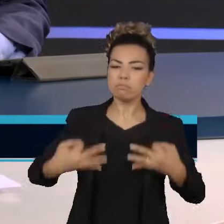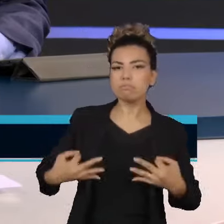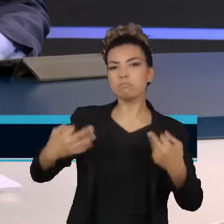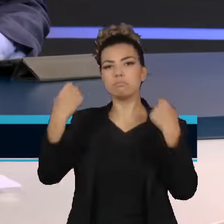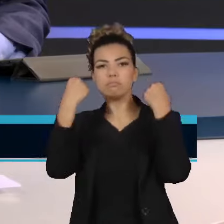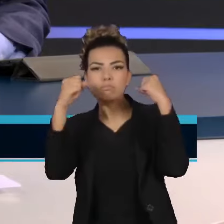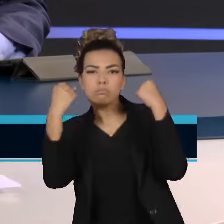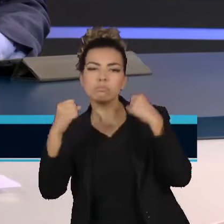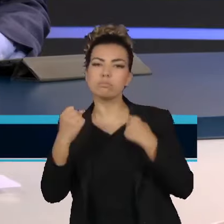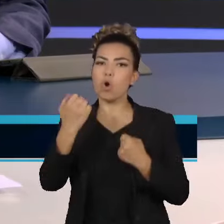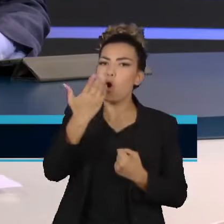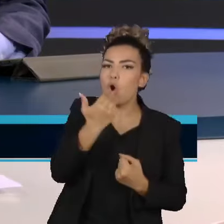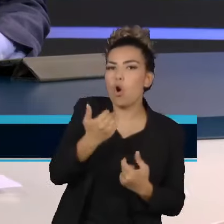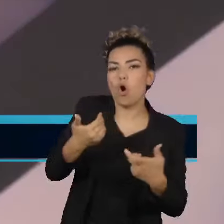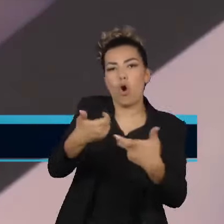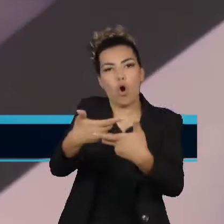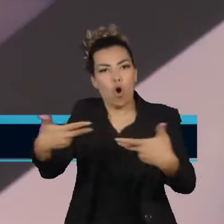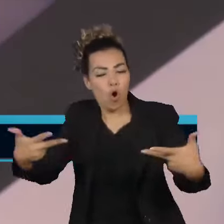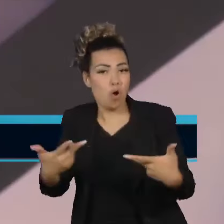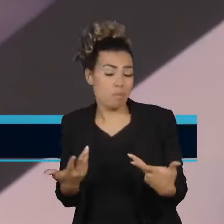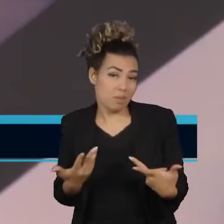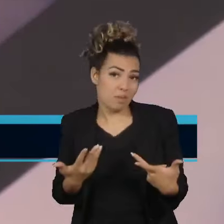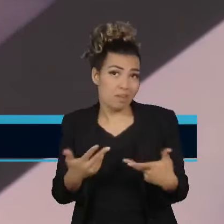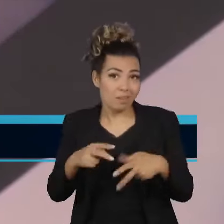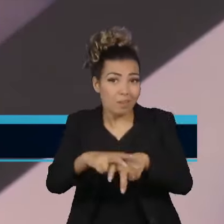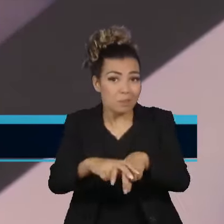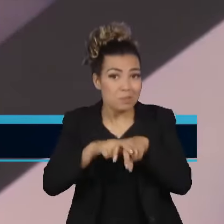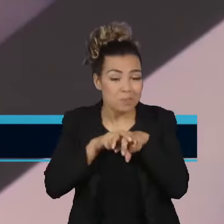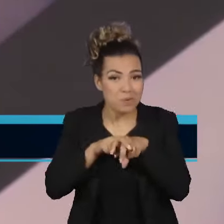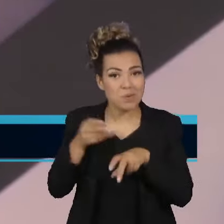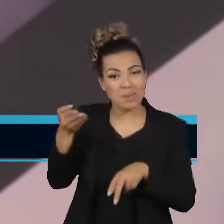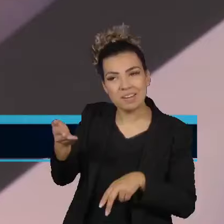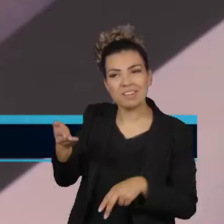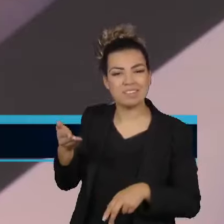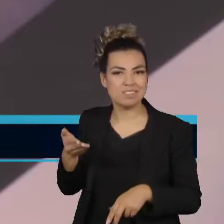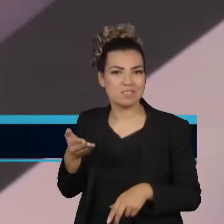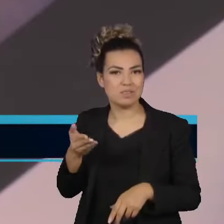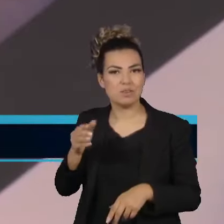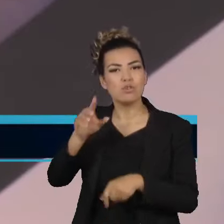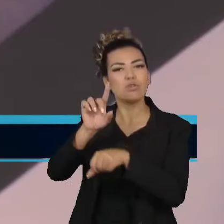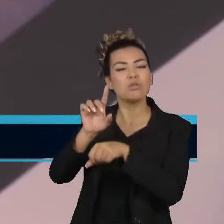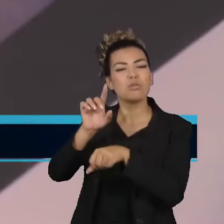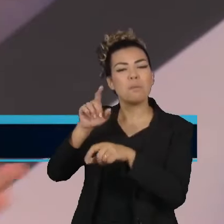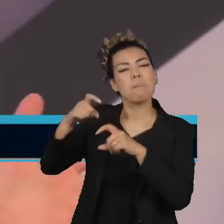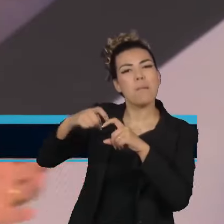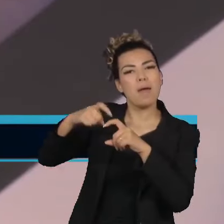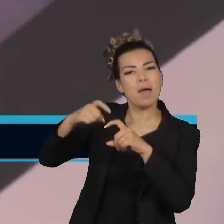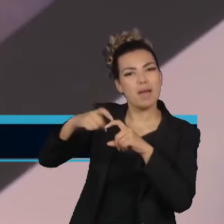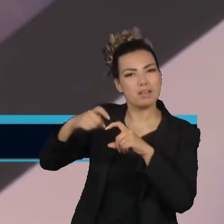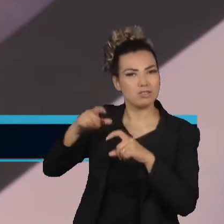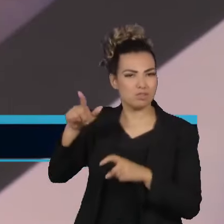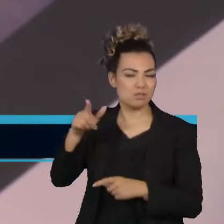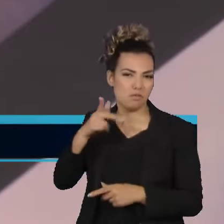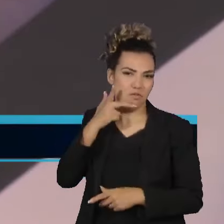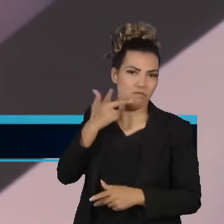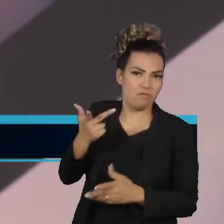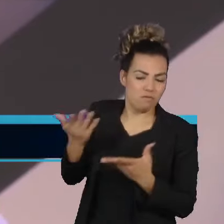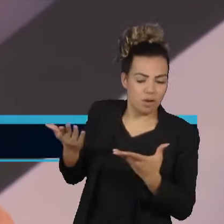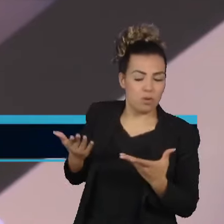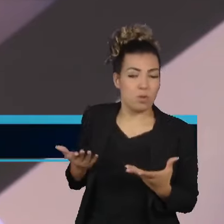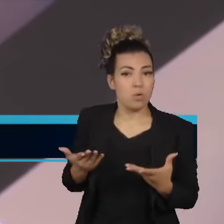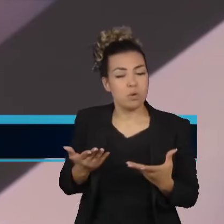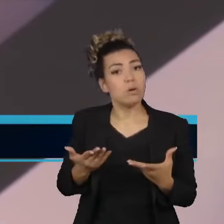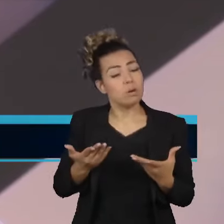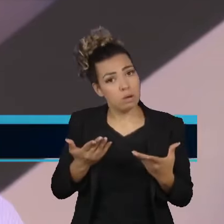ou menos aquele impasse que foi falado pelo querido Luiz, Dr. Luiz da colega, que